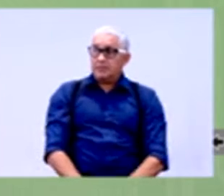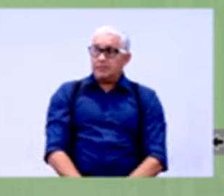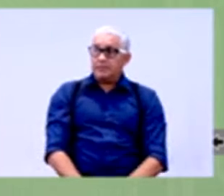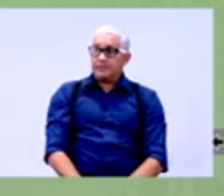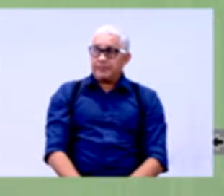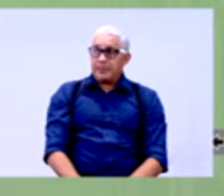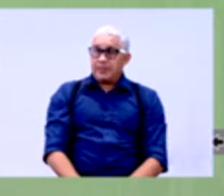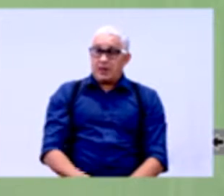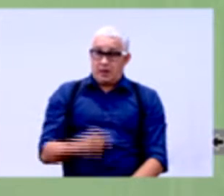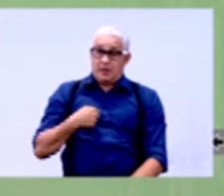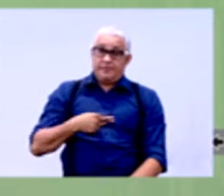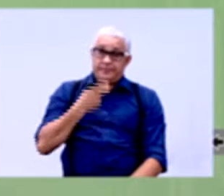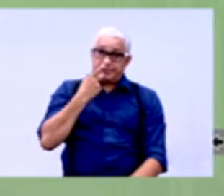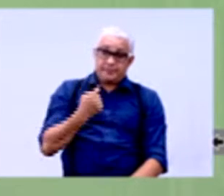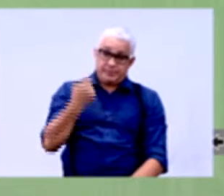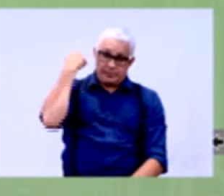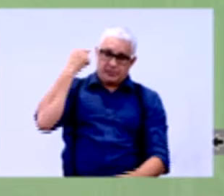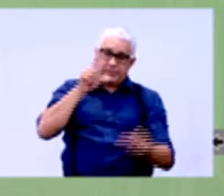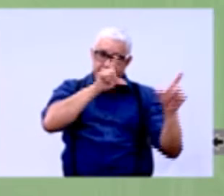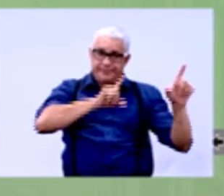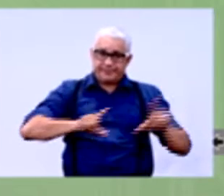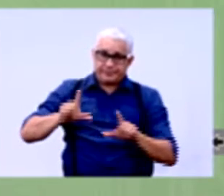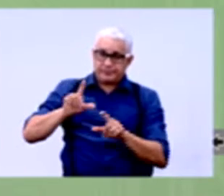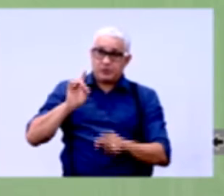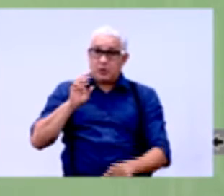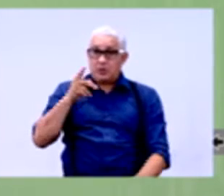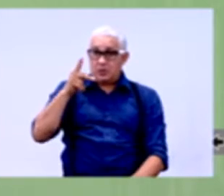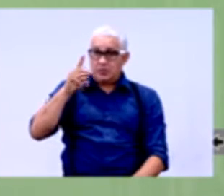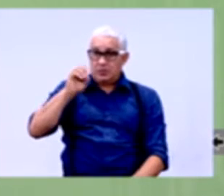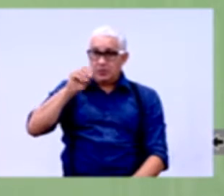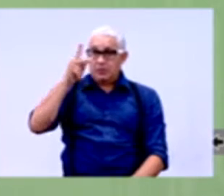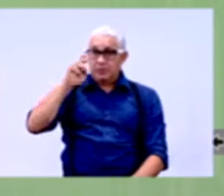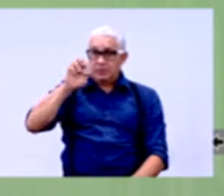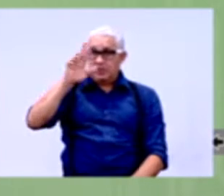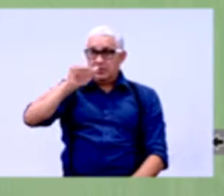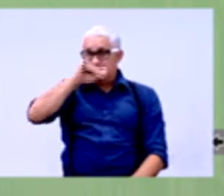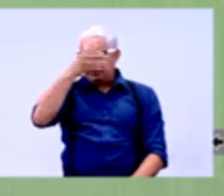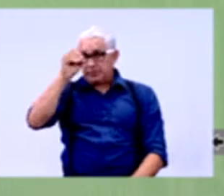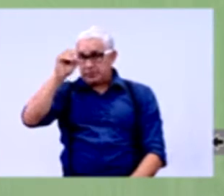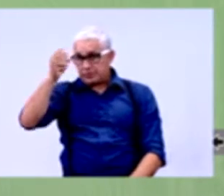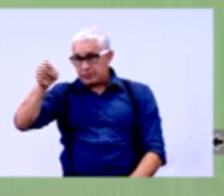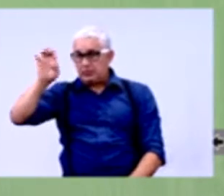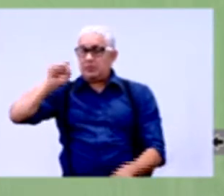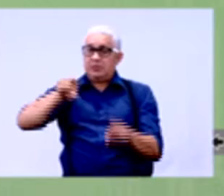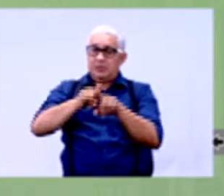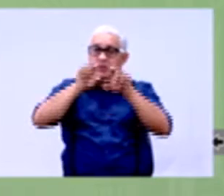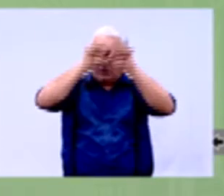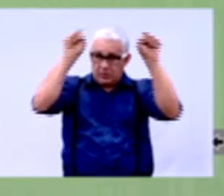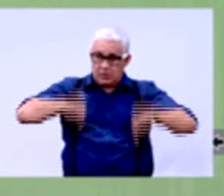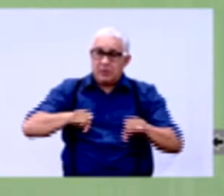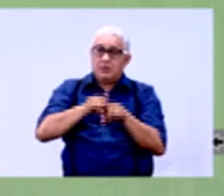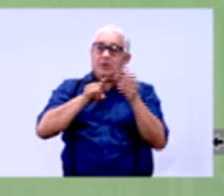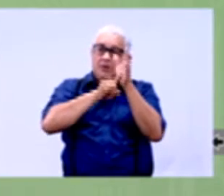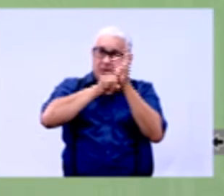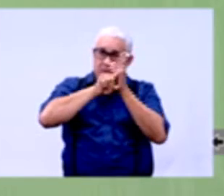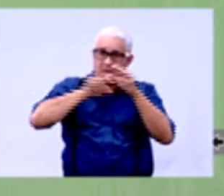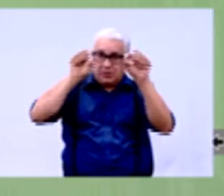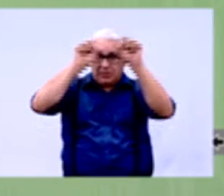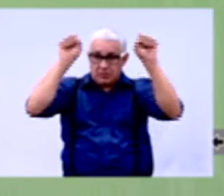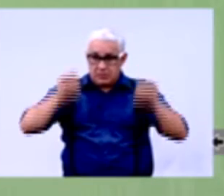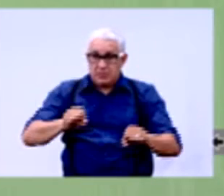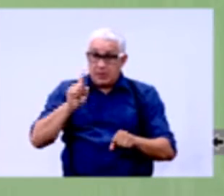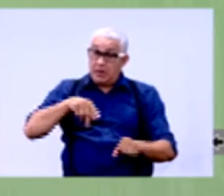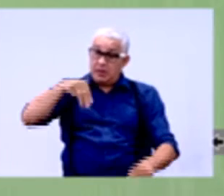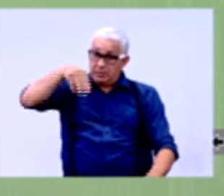Como eu já tinha falado no slide anterior, apenas operações de sistemas e consultas de sistema são